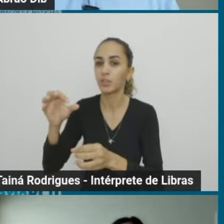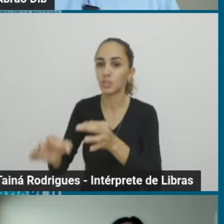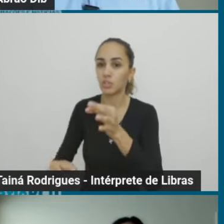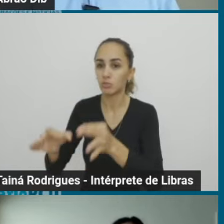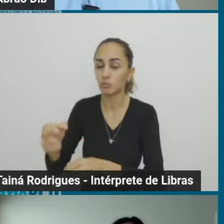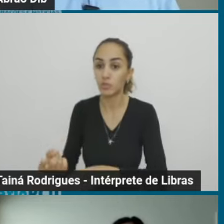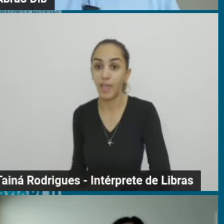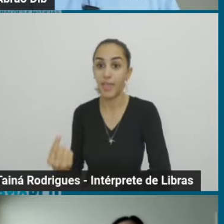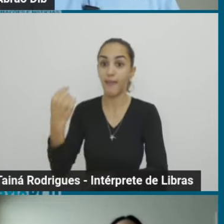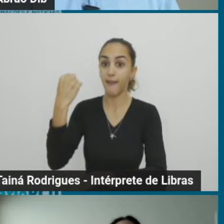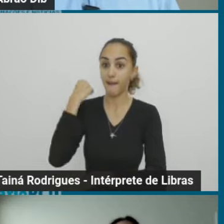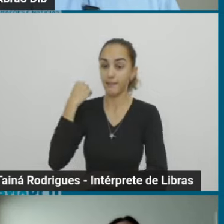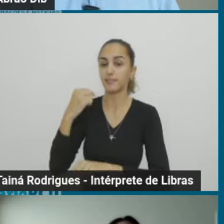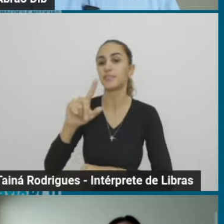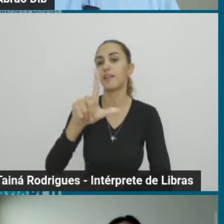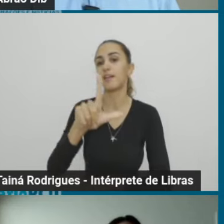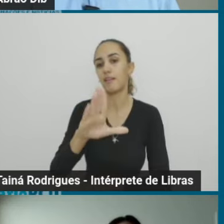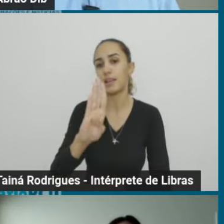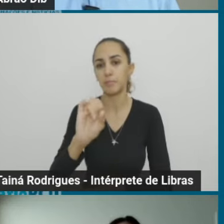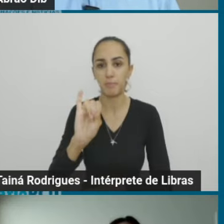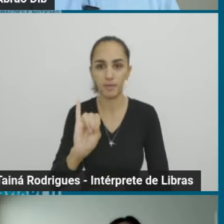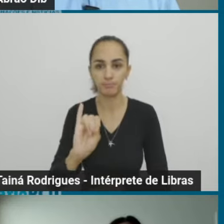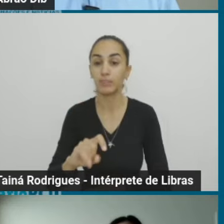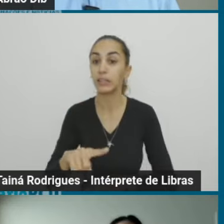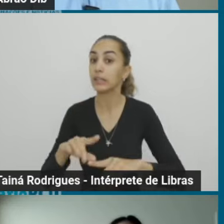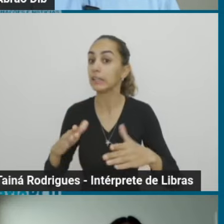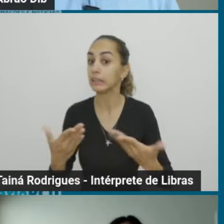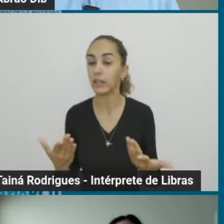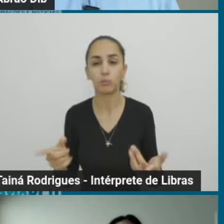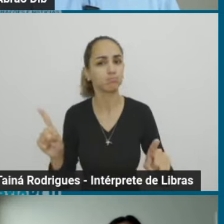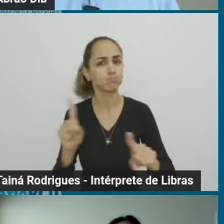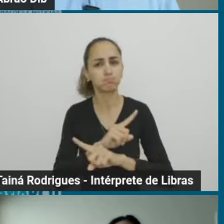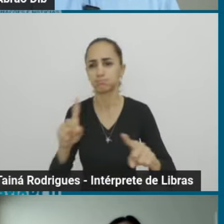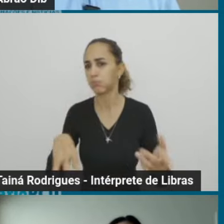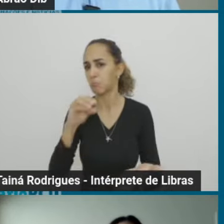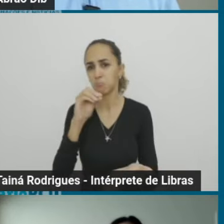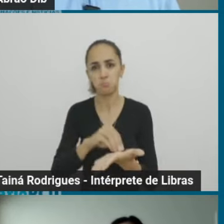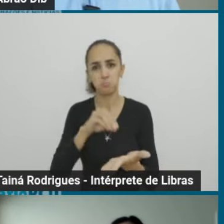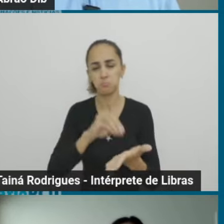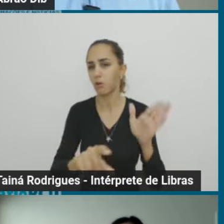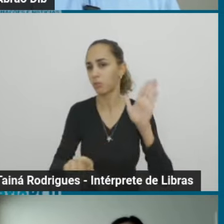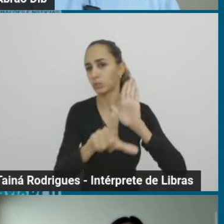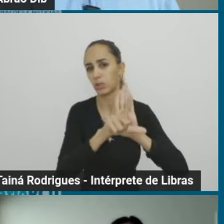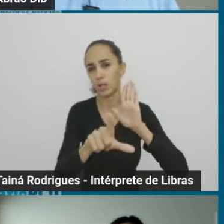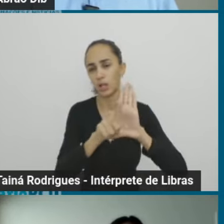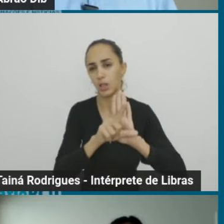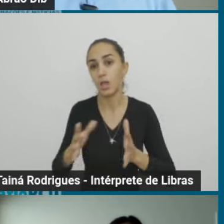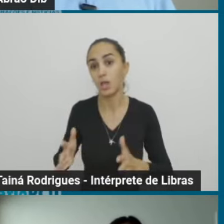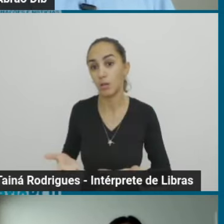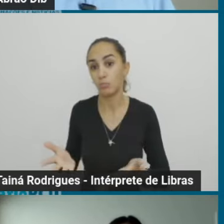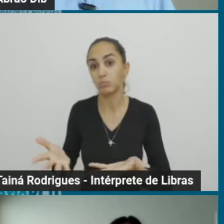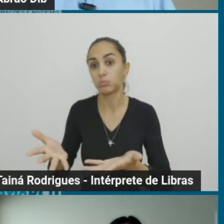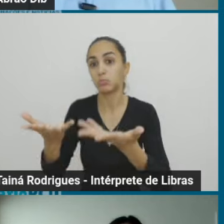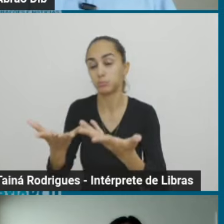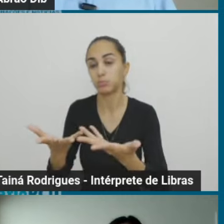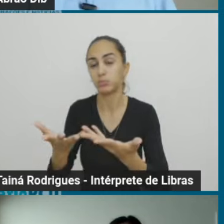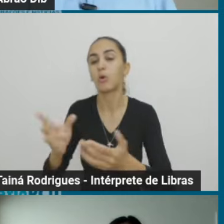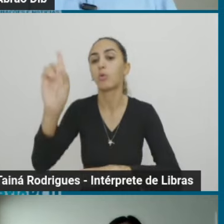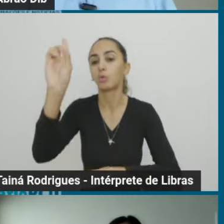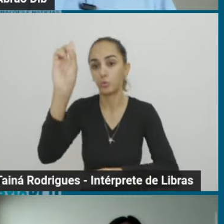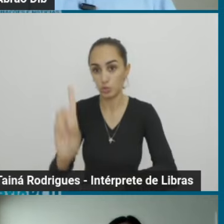de Inclusão. Então não nos falta legislação protegendo e promovendo esses direitos.